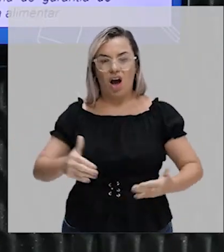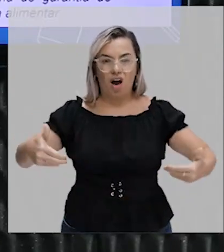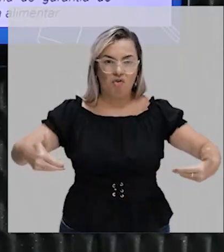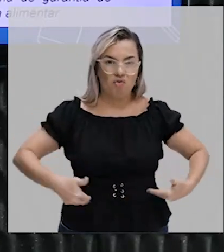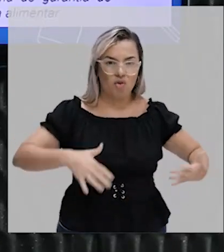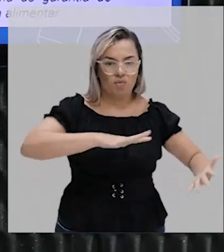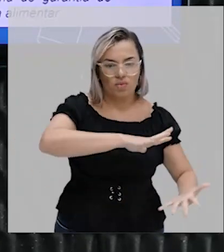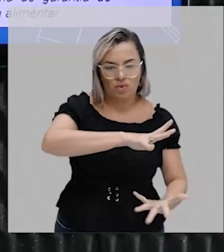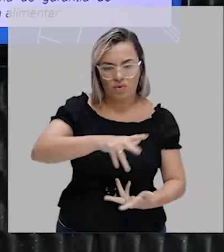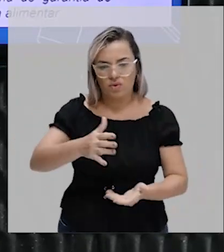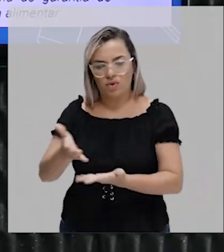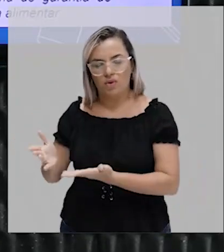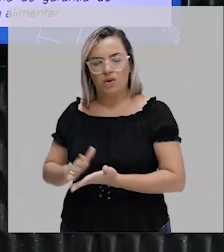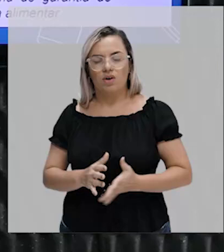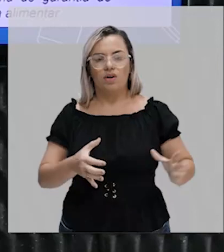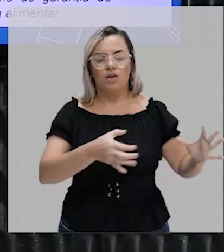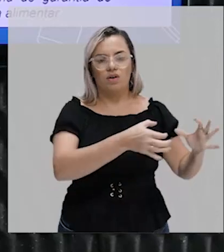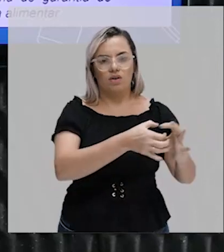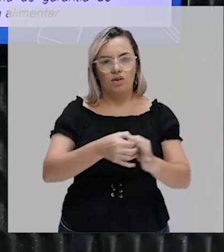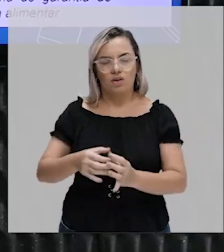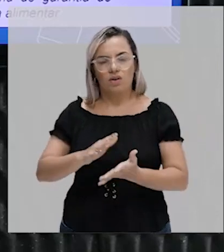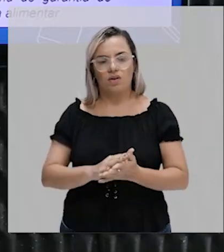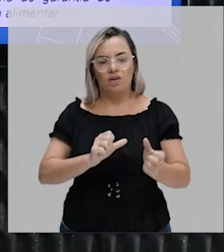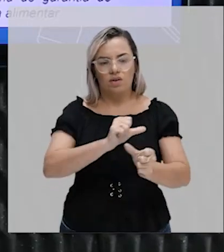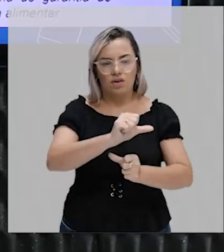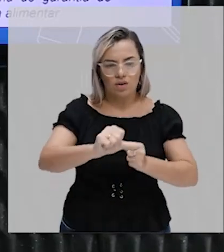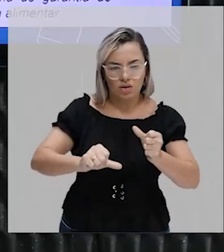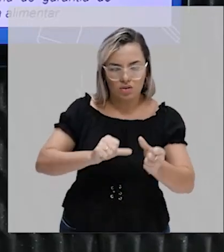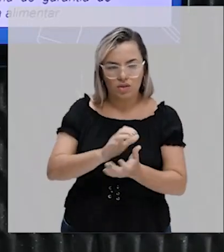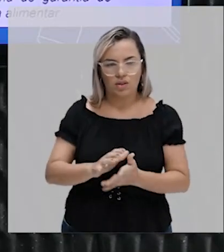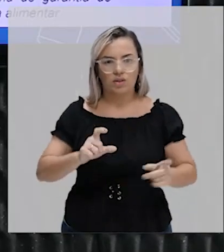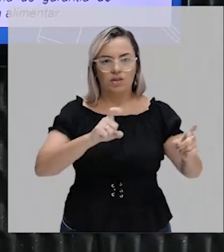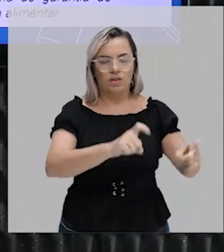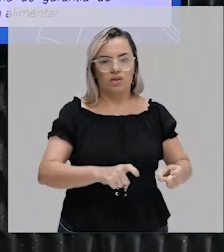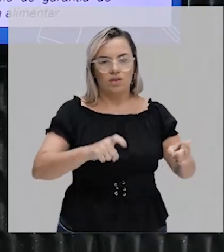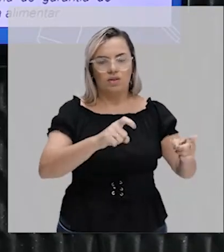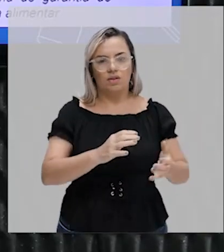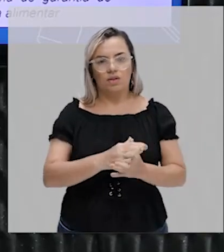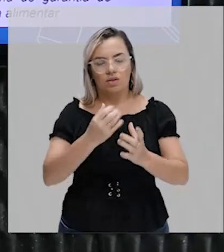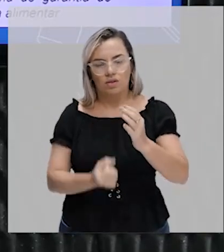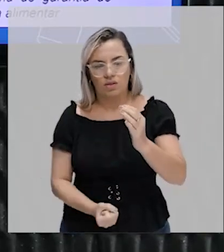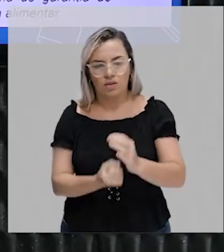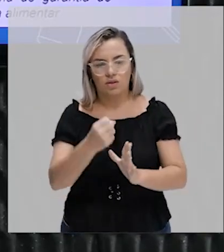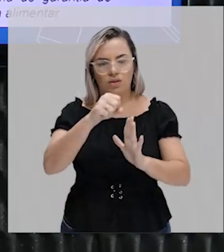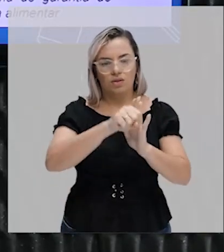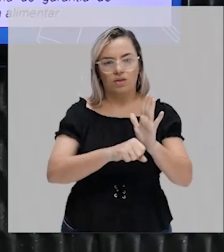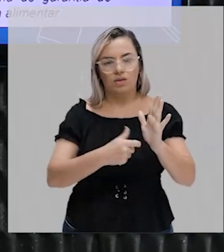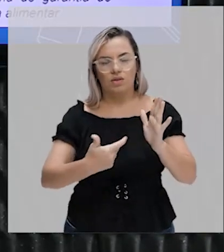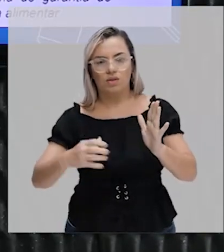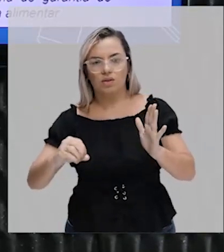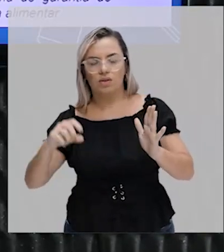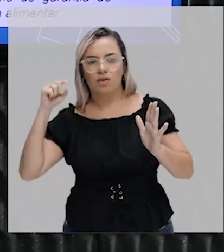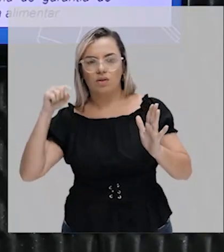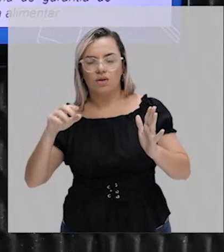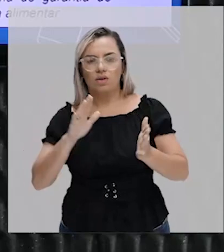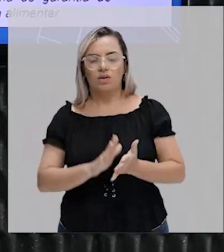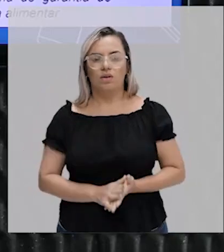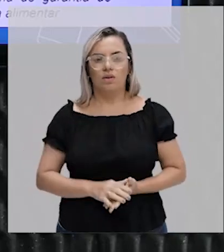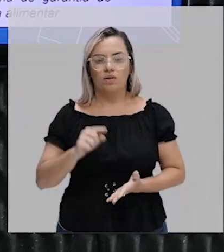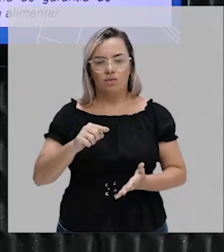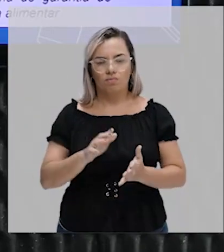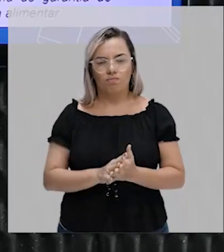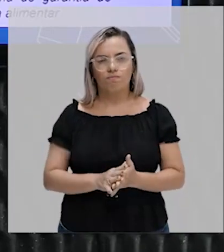só contextualizando aí, ela vai ser um processo que vai surgir, tá certo, no século XX, tá certo?